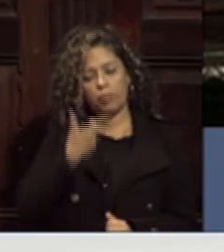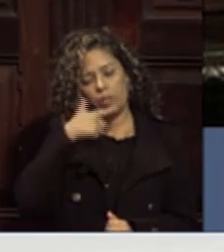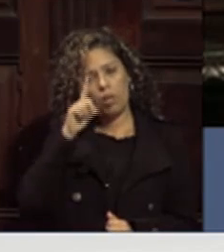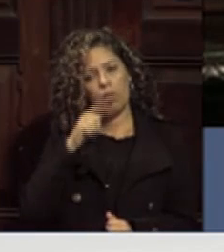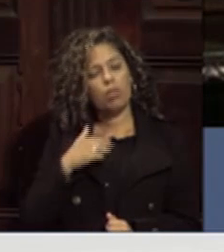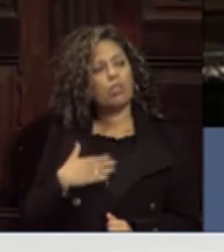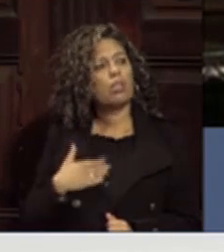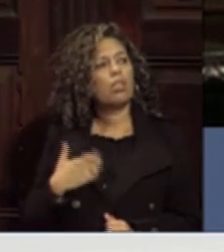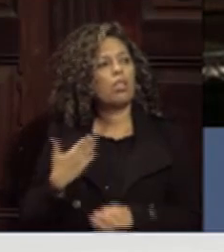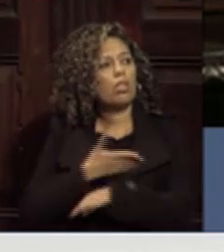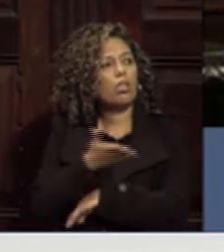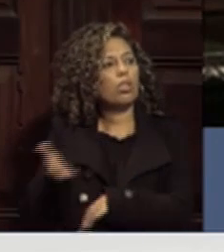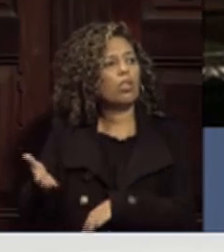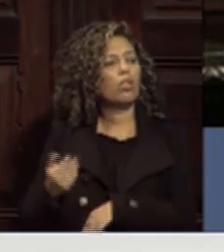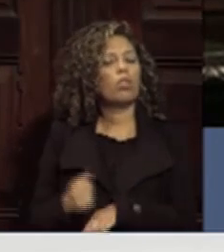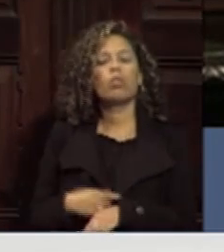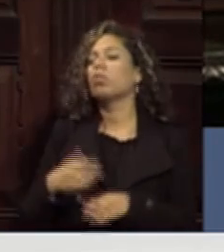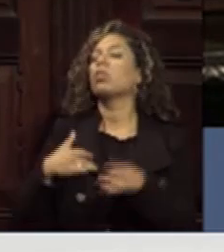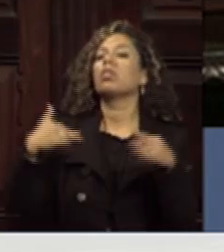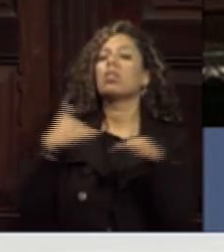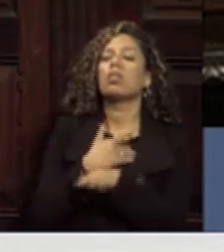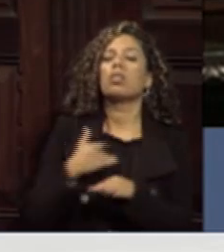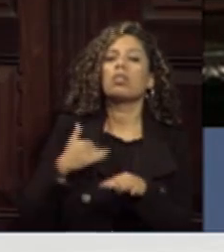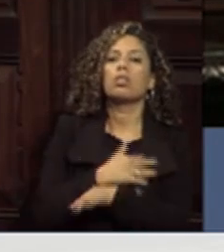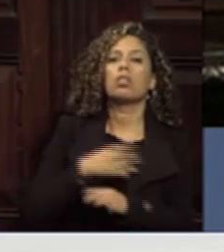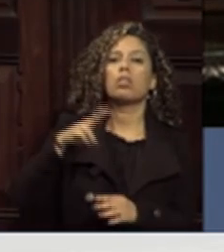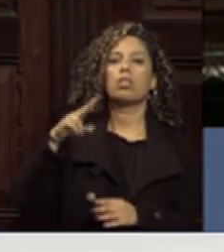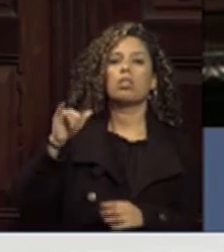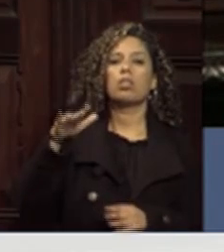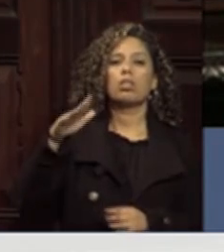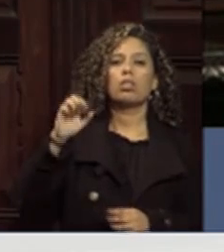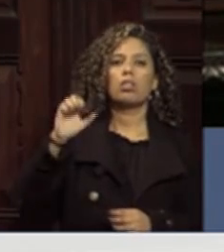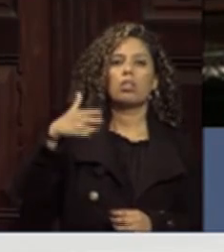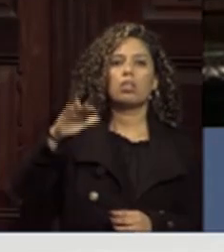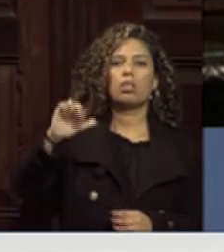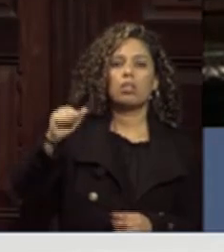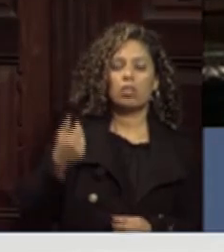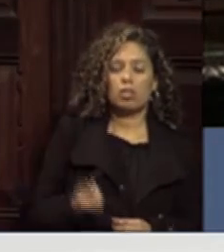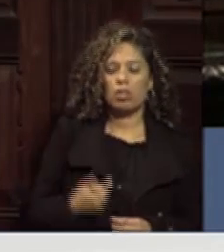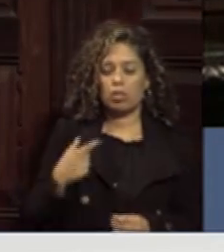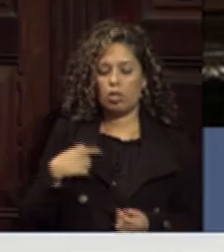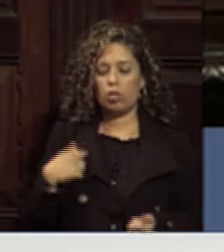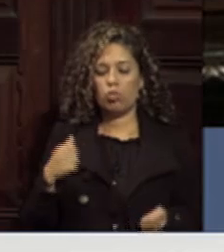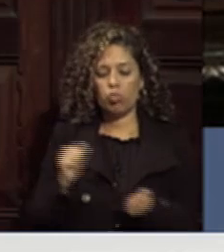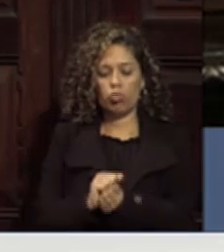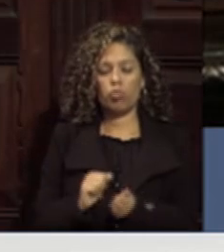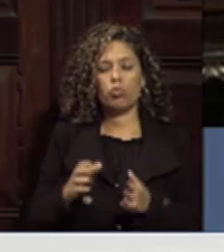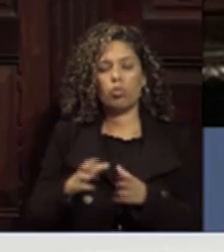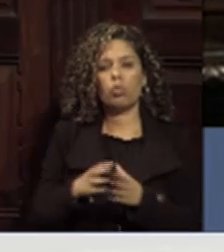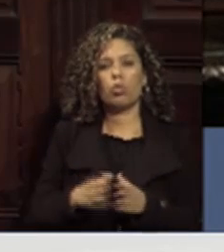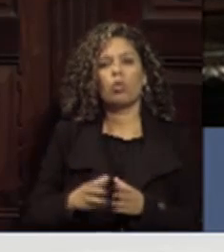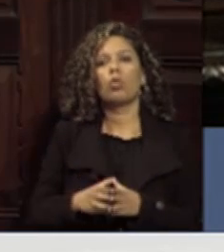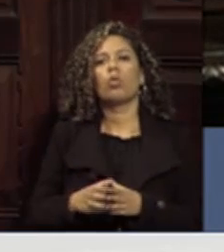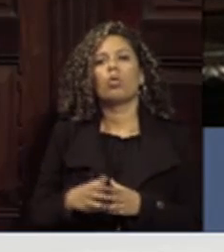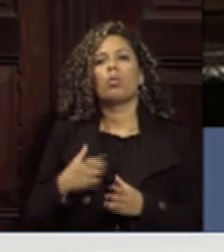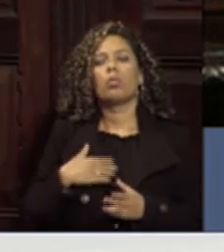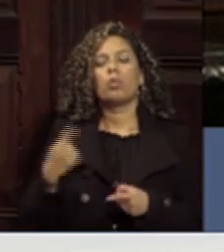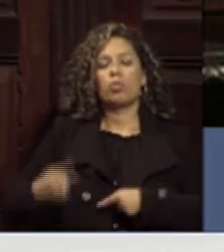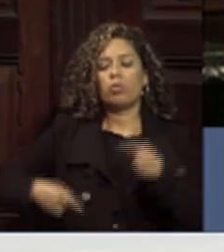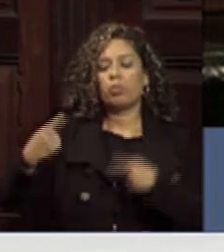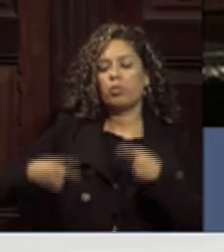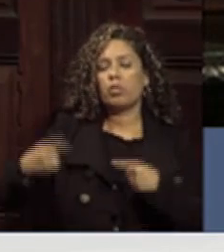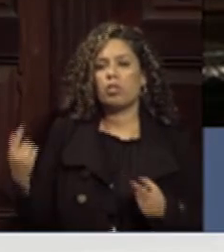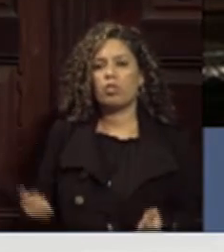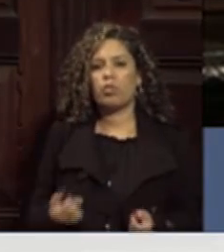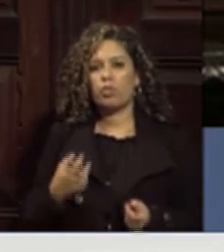Ontem participei na cidade de Valença, representando a nossa frente parlamentar em defesa das políticas de